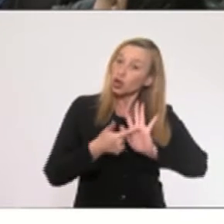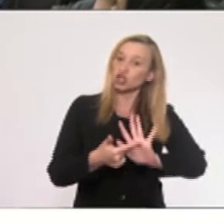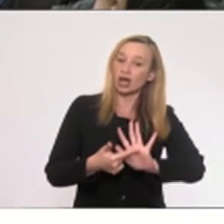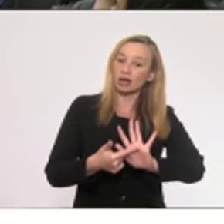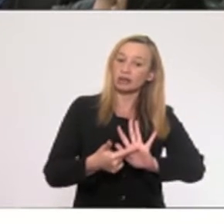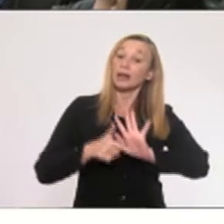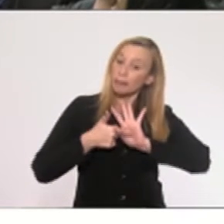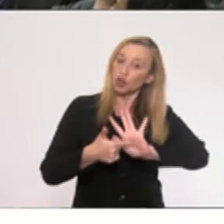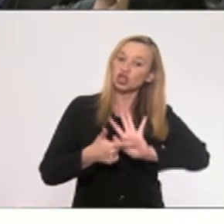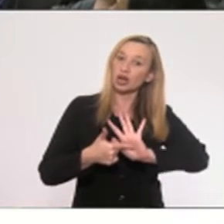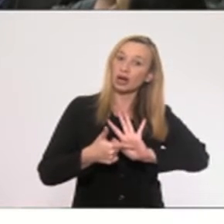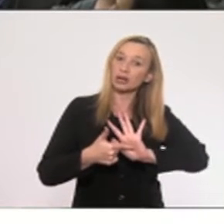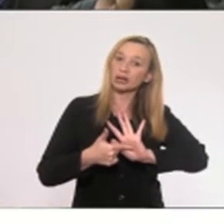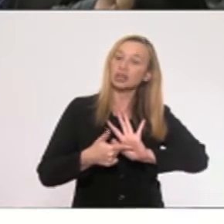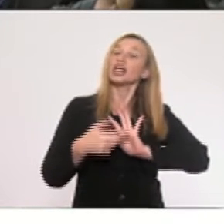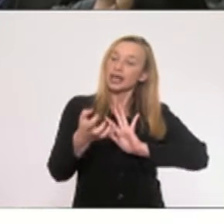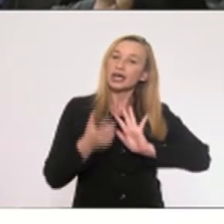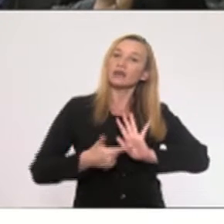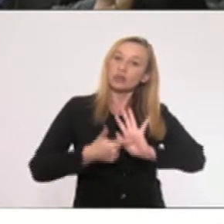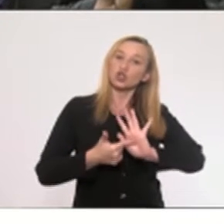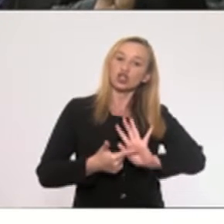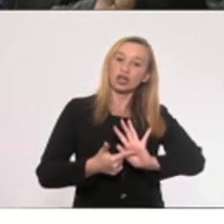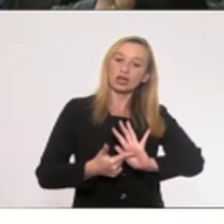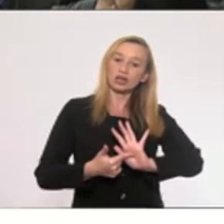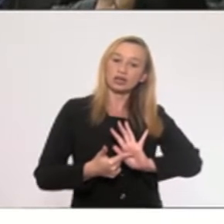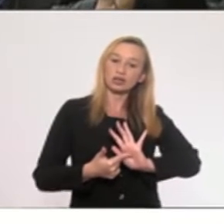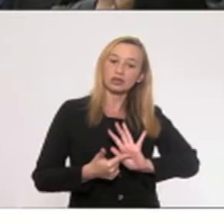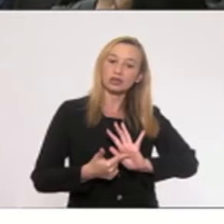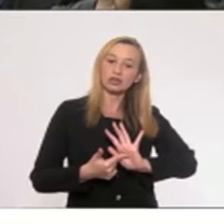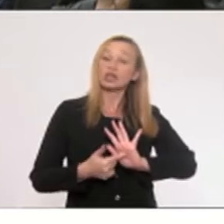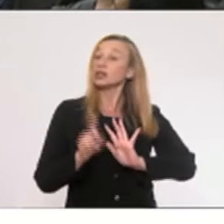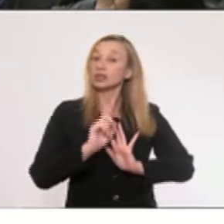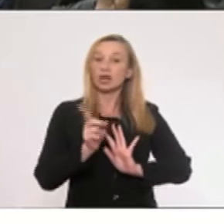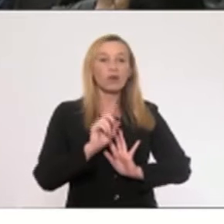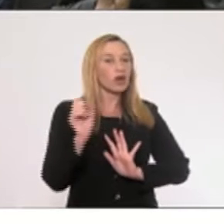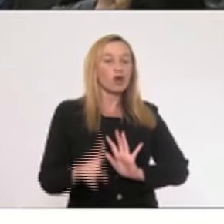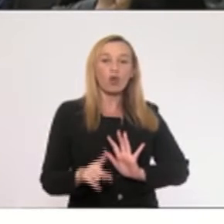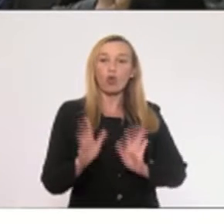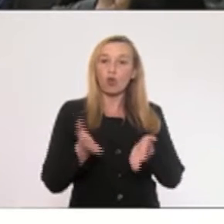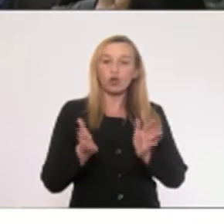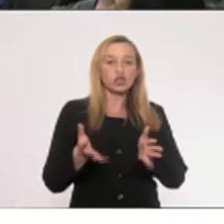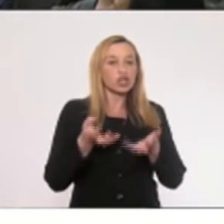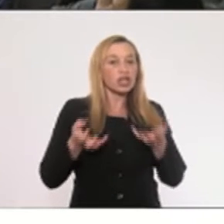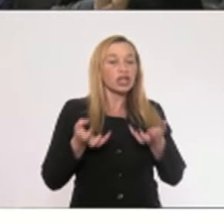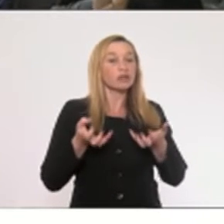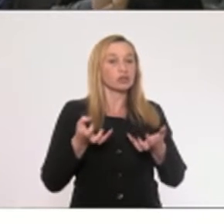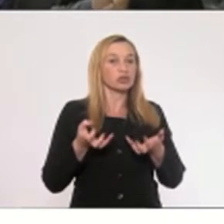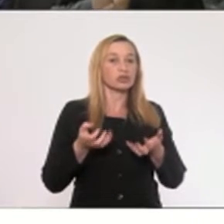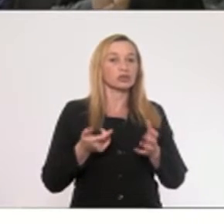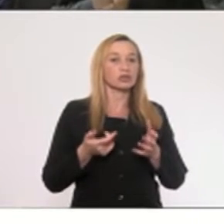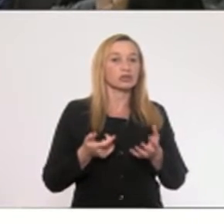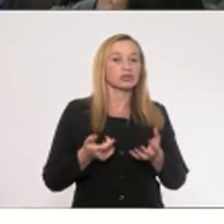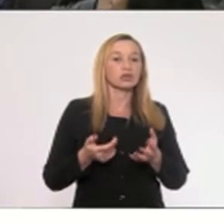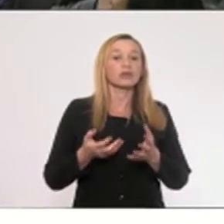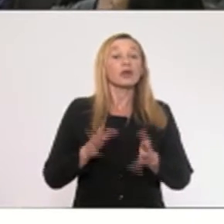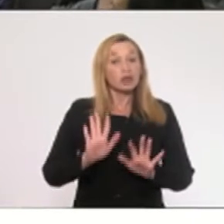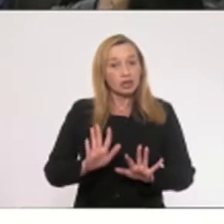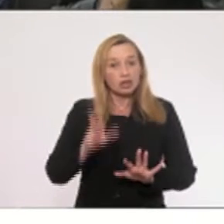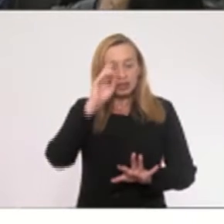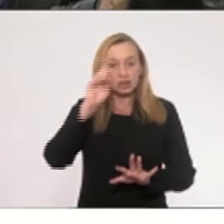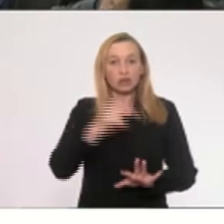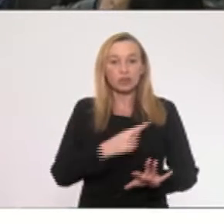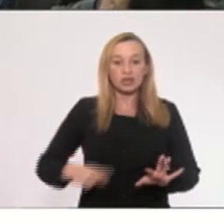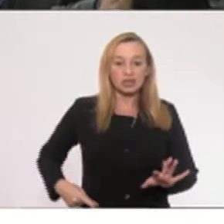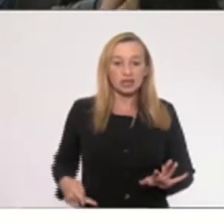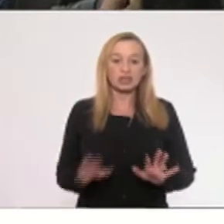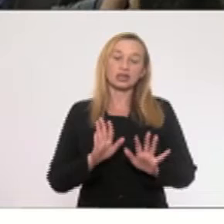Não, deputado, deputado, Transparência. Vossa Excelência Queremos transparência. Não, mas ninguém tem no Não é de contrário, deputado. hoje, não é de hoje que a Deputado. gente quer isso aqui. mas, Senhor deputado presidente, Leomar, essa sessão está sendo